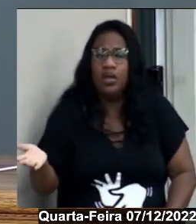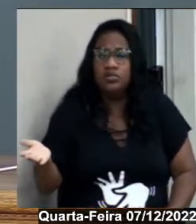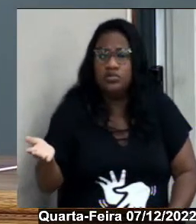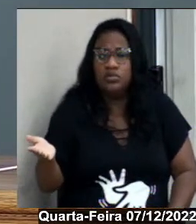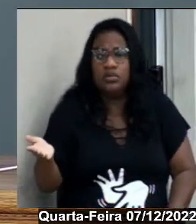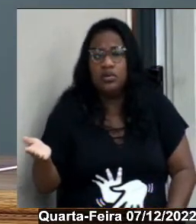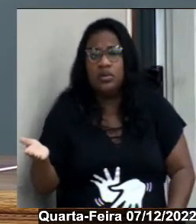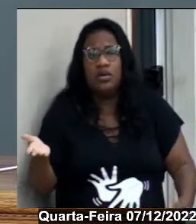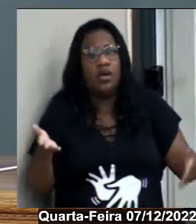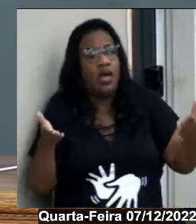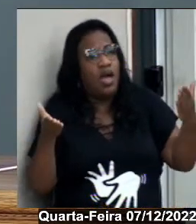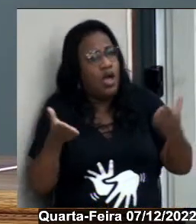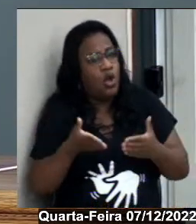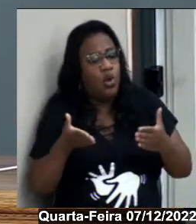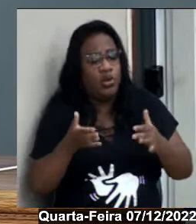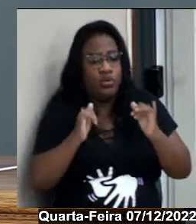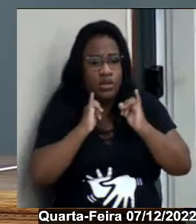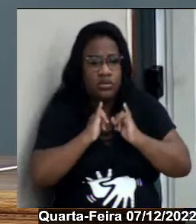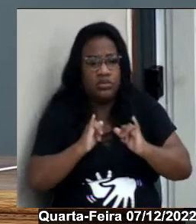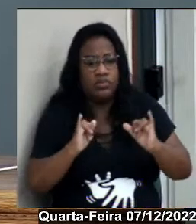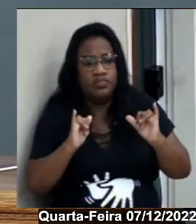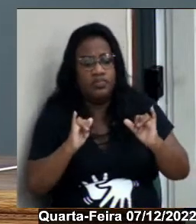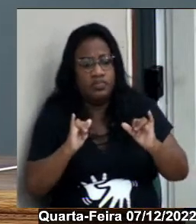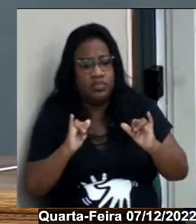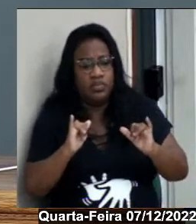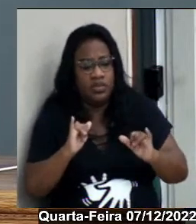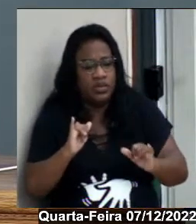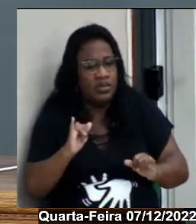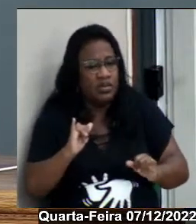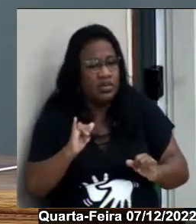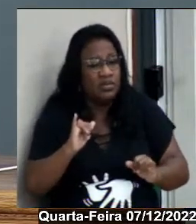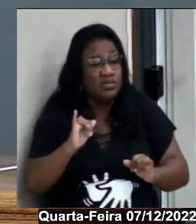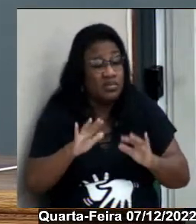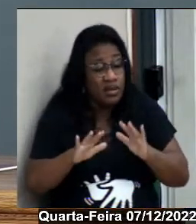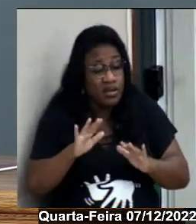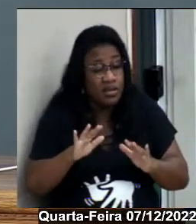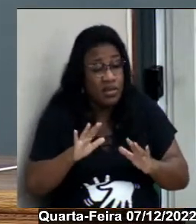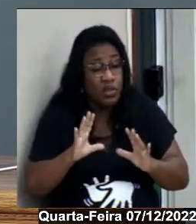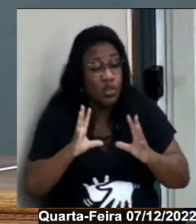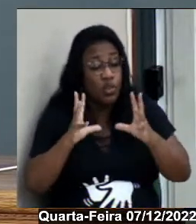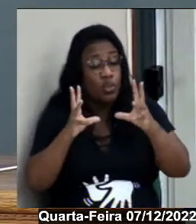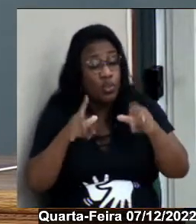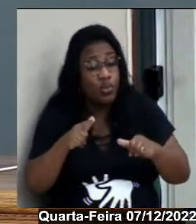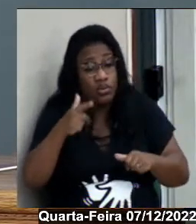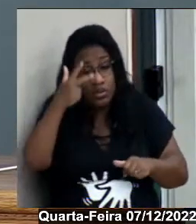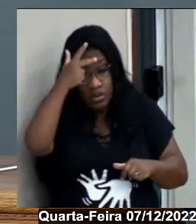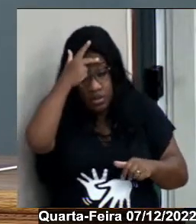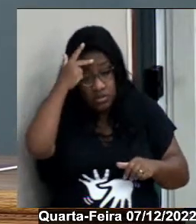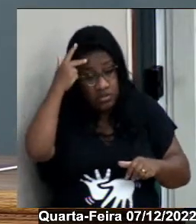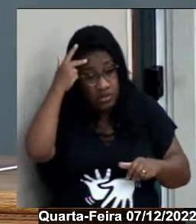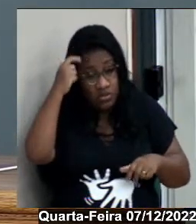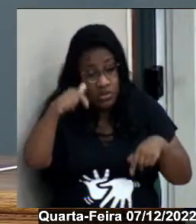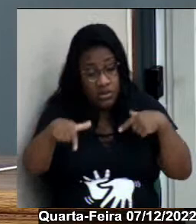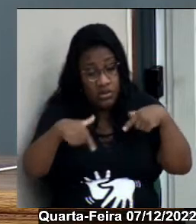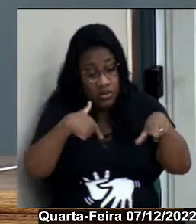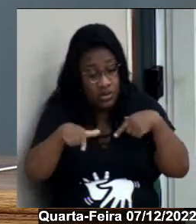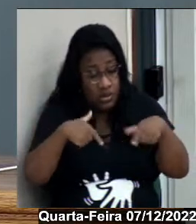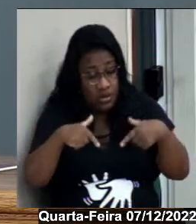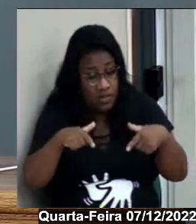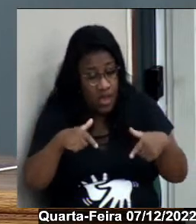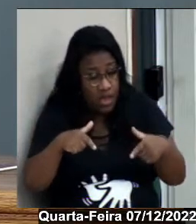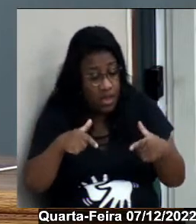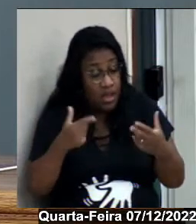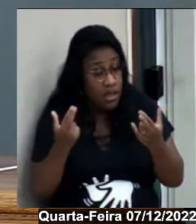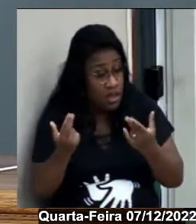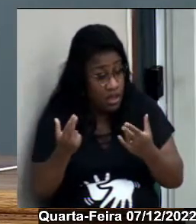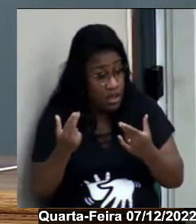é essa. Agora eu quero dizer, será que todos os guardas trabalham igual a escolta?